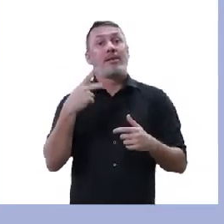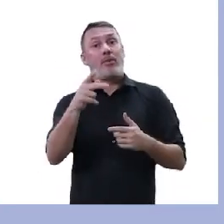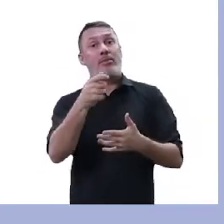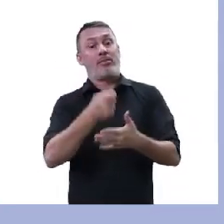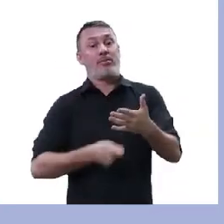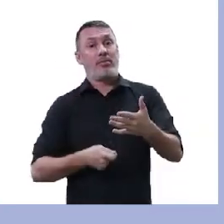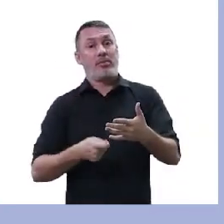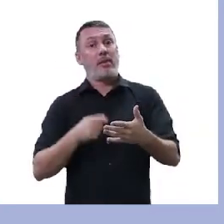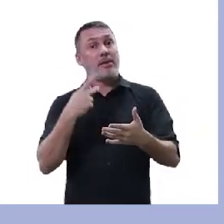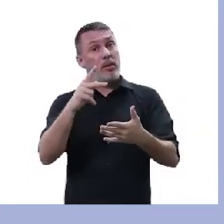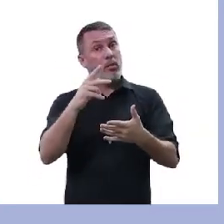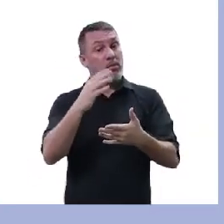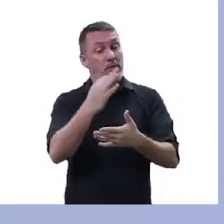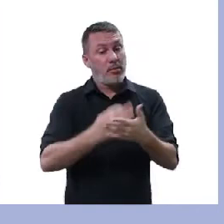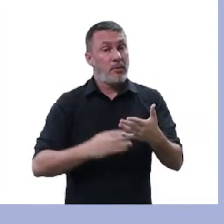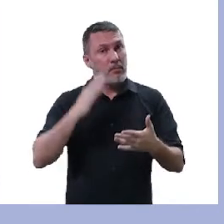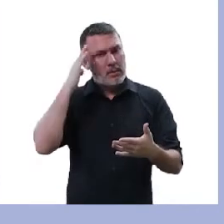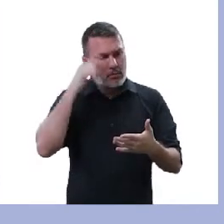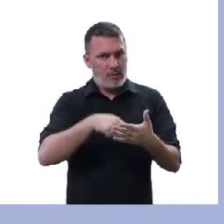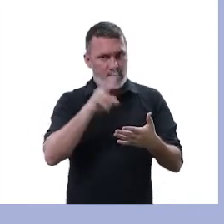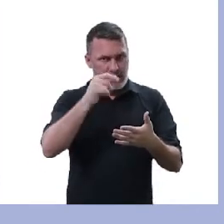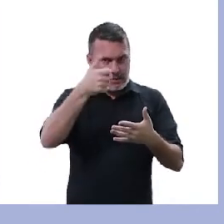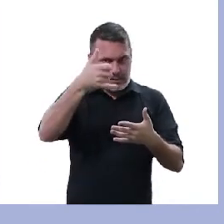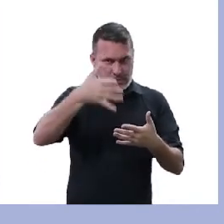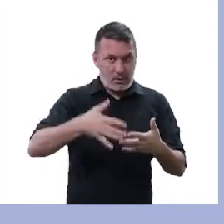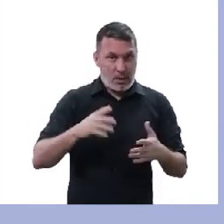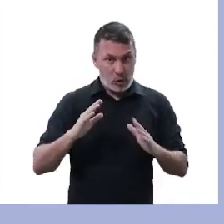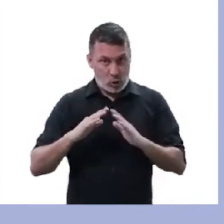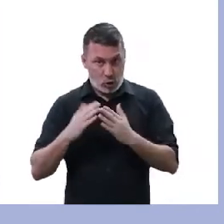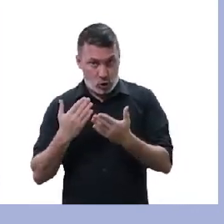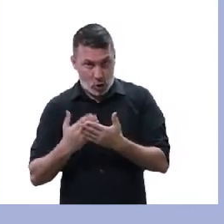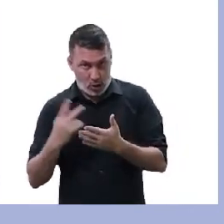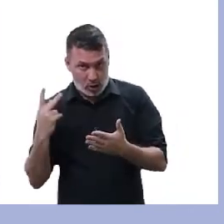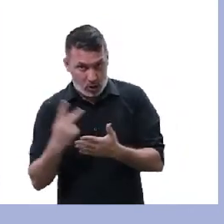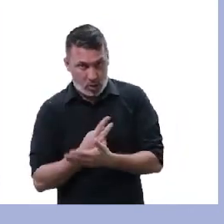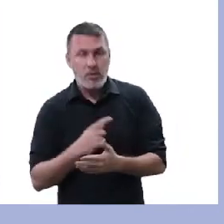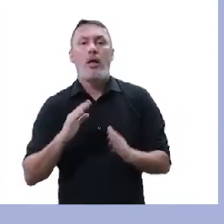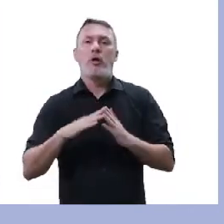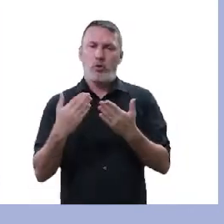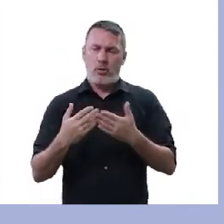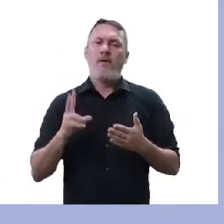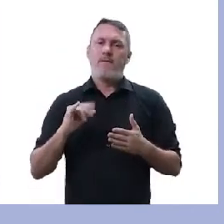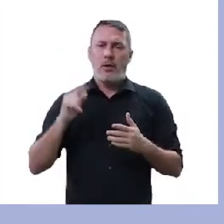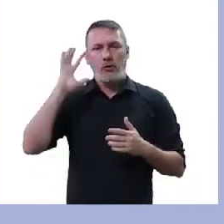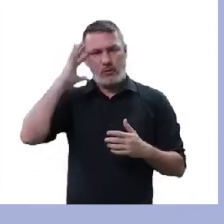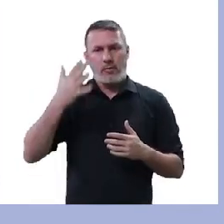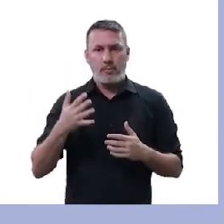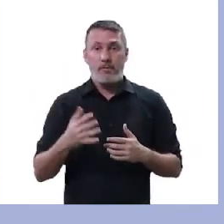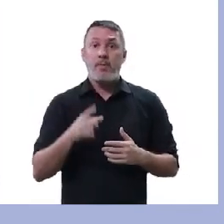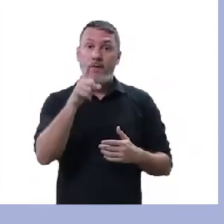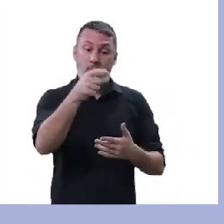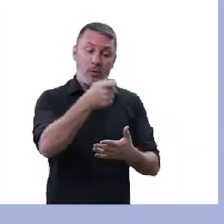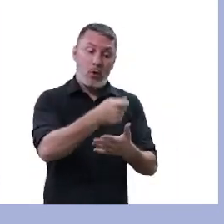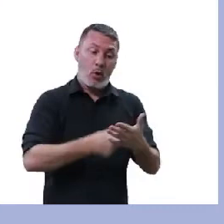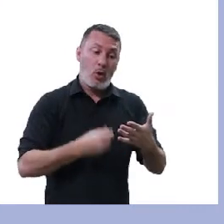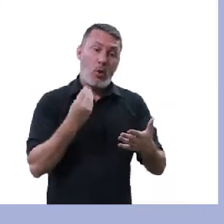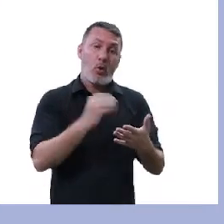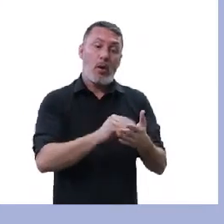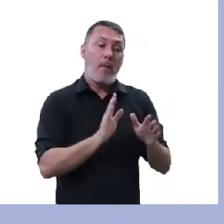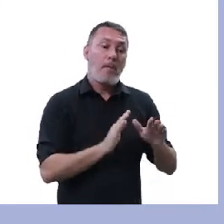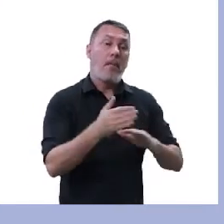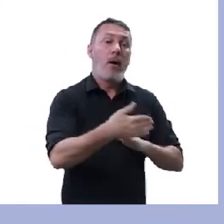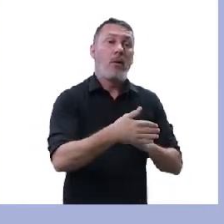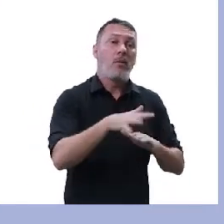muito do seu texto. Se no seu texto você está, vai falar que isso ocorre nas escolas, a escola precisa trabalhar. Se você vai falar que acontece